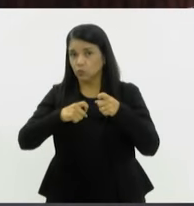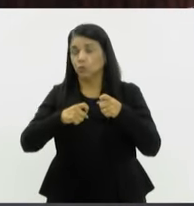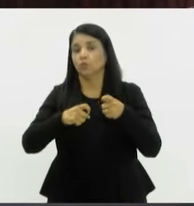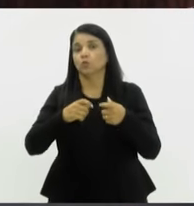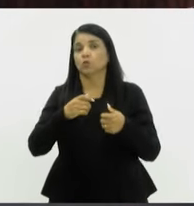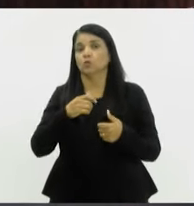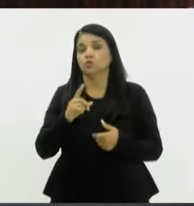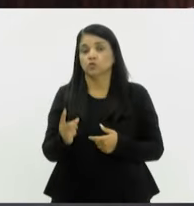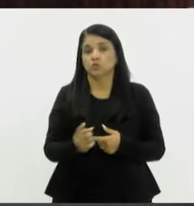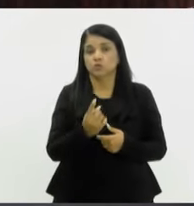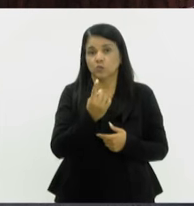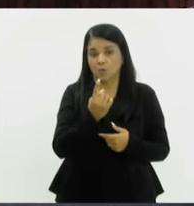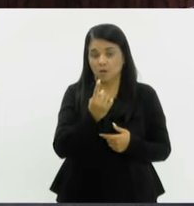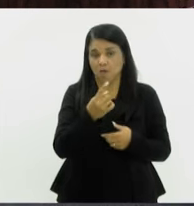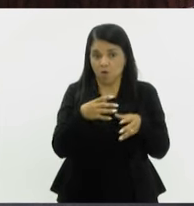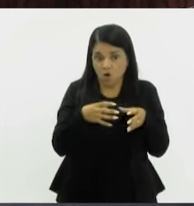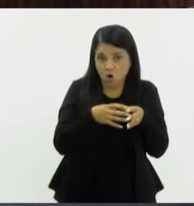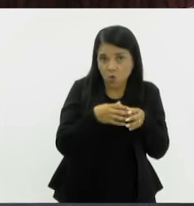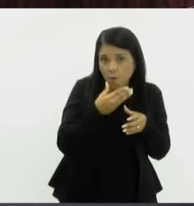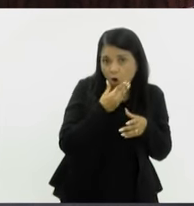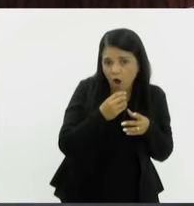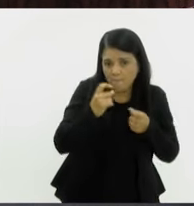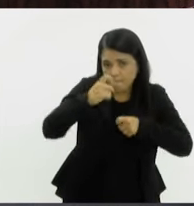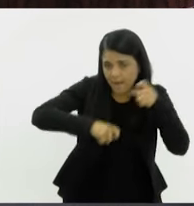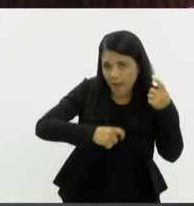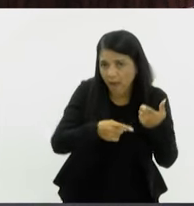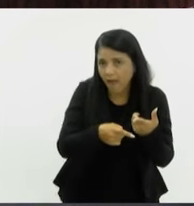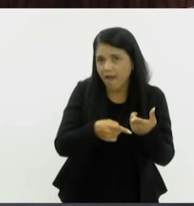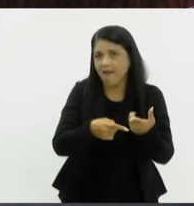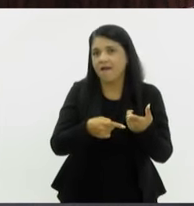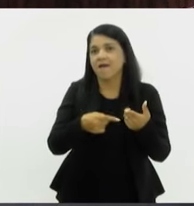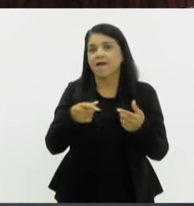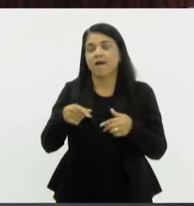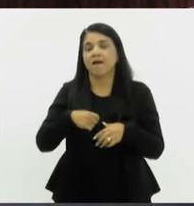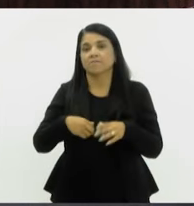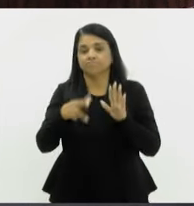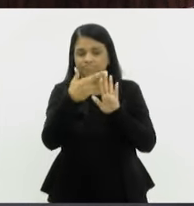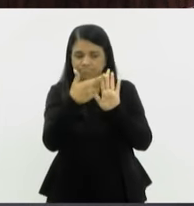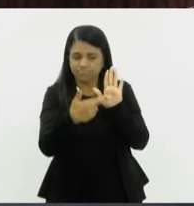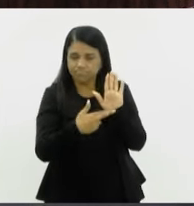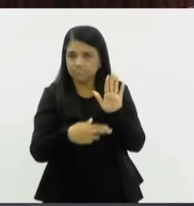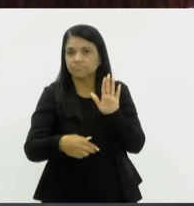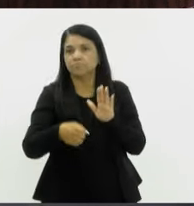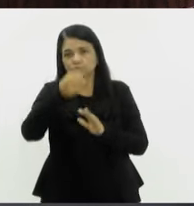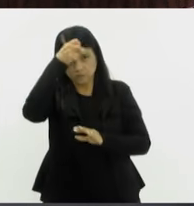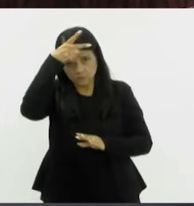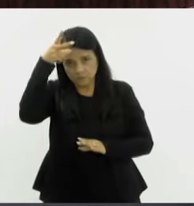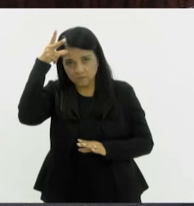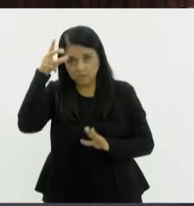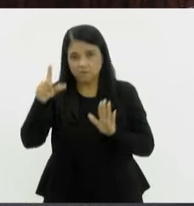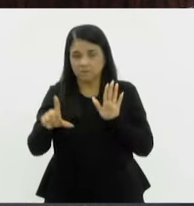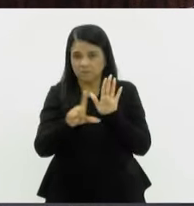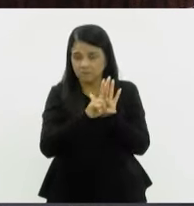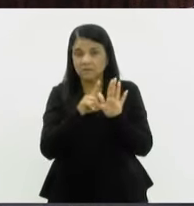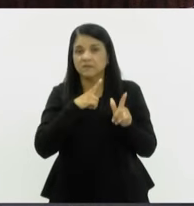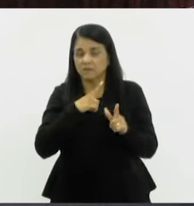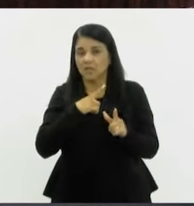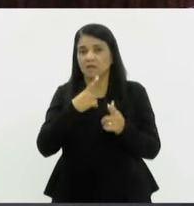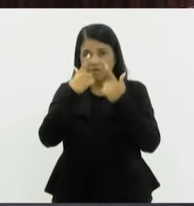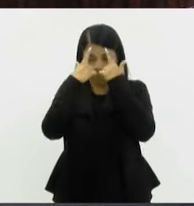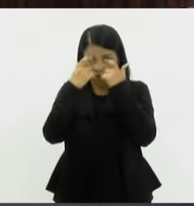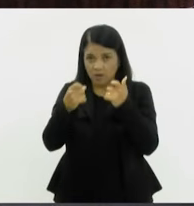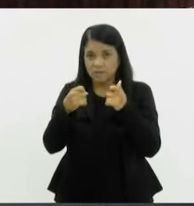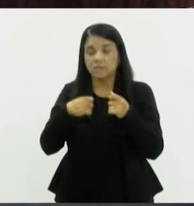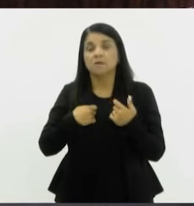coletivo e mais e na legislação Municipal a Tânia sabe disso também tem a a nos casos de violência pode a